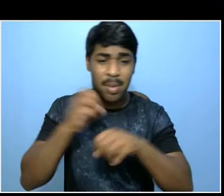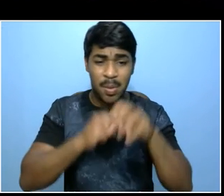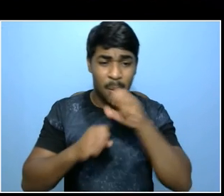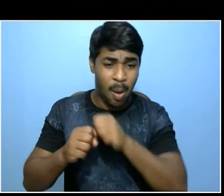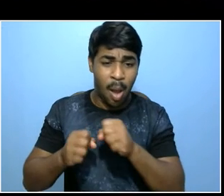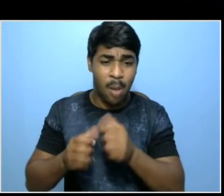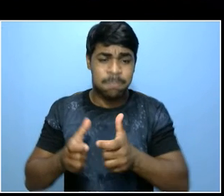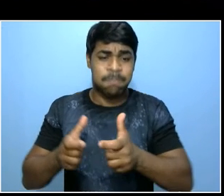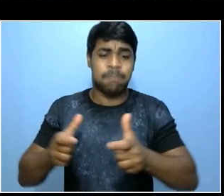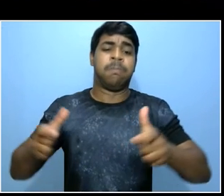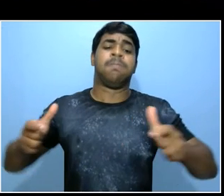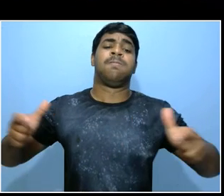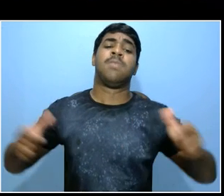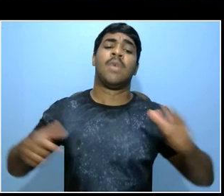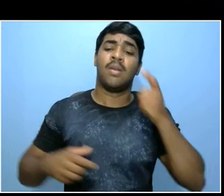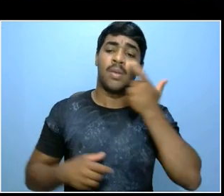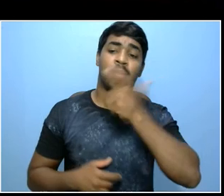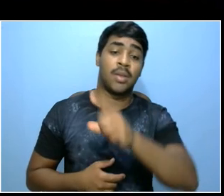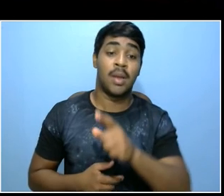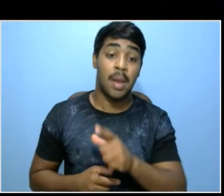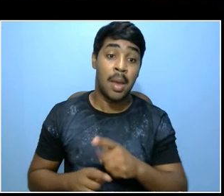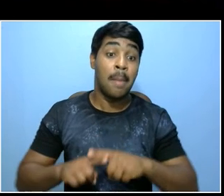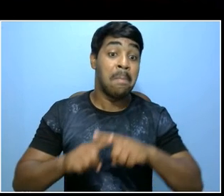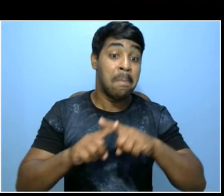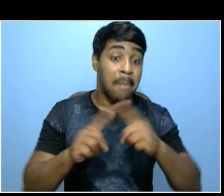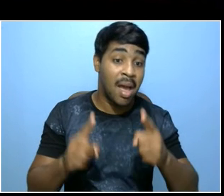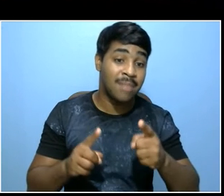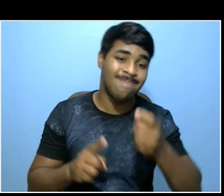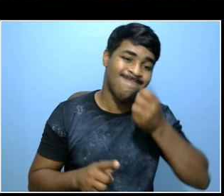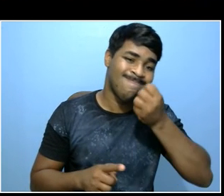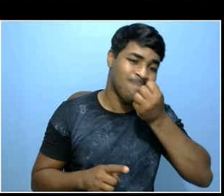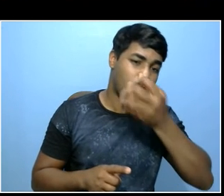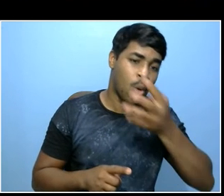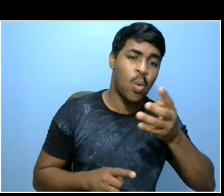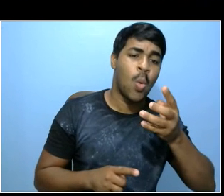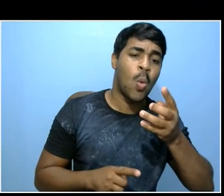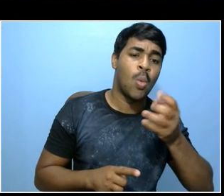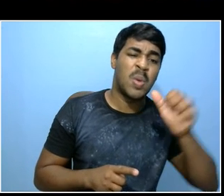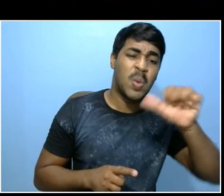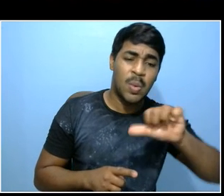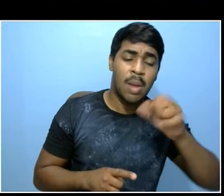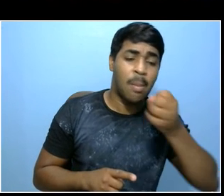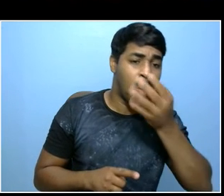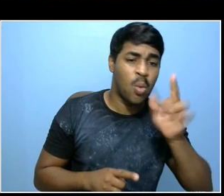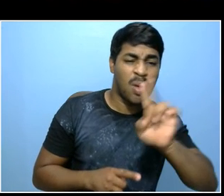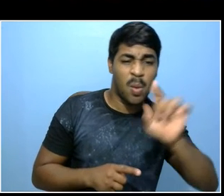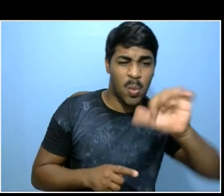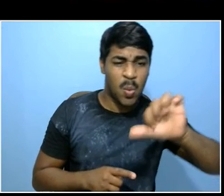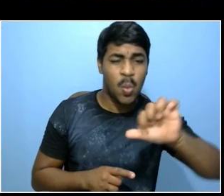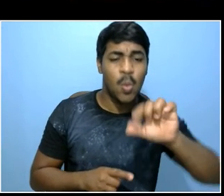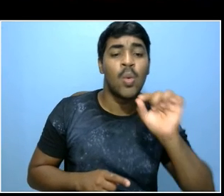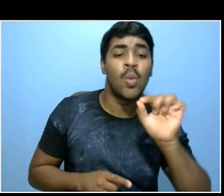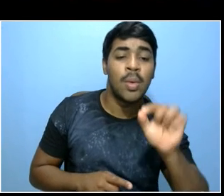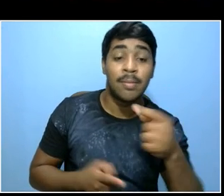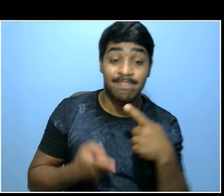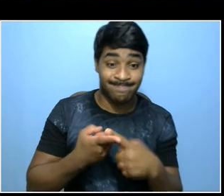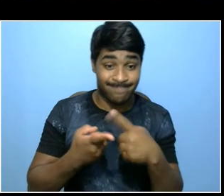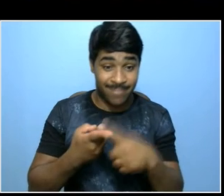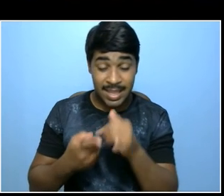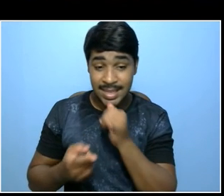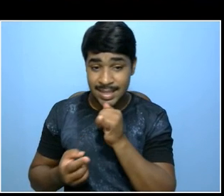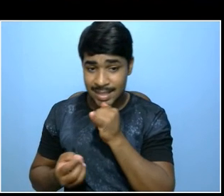Rapidamente. E qual seria a desvantagem dessa reprodução assexuada? Que ela não vai ter variabilidade genética, ou